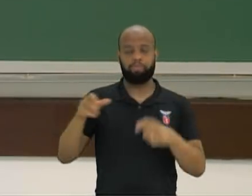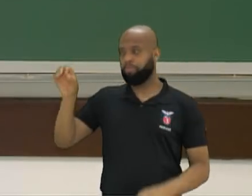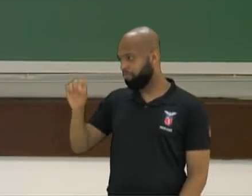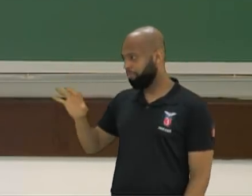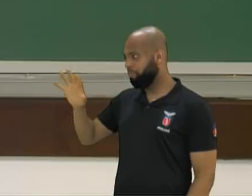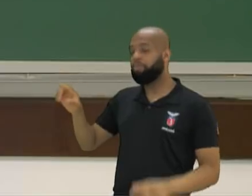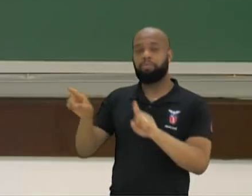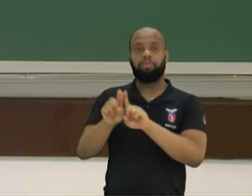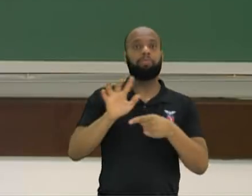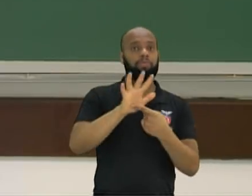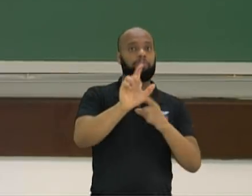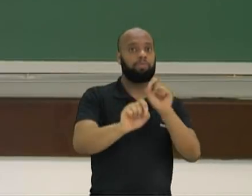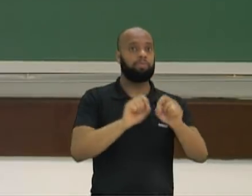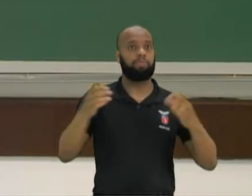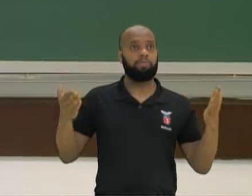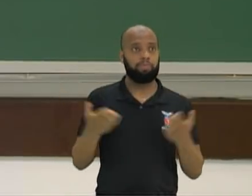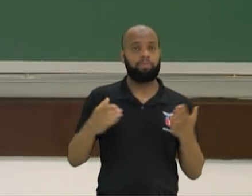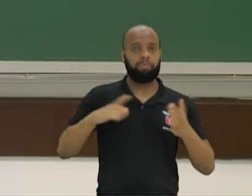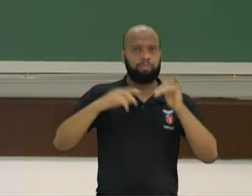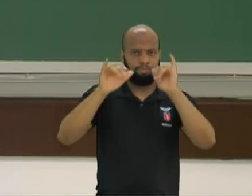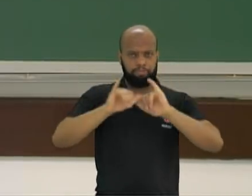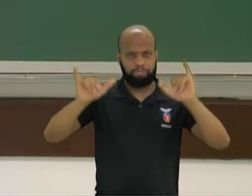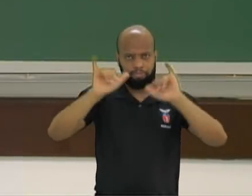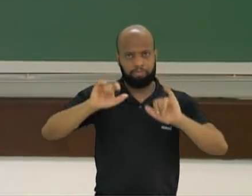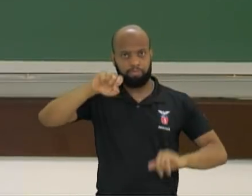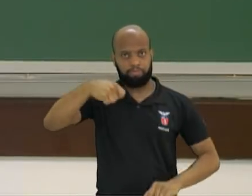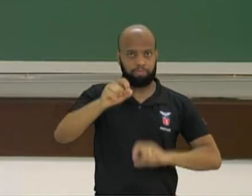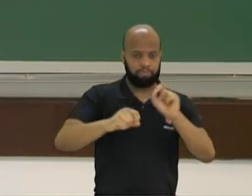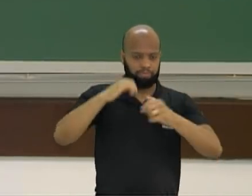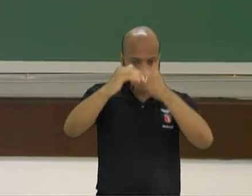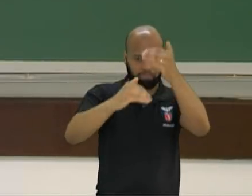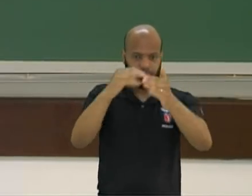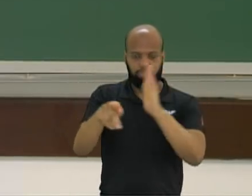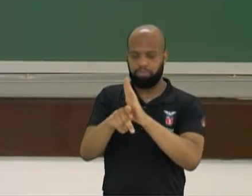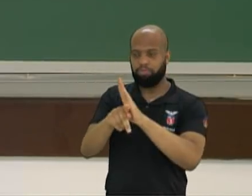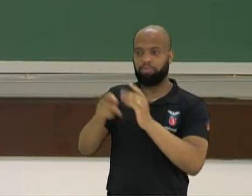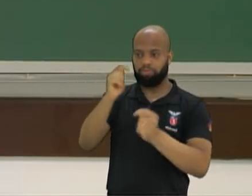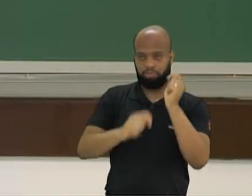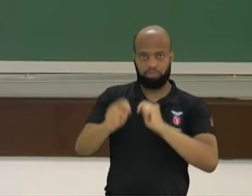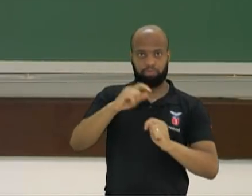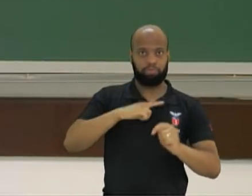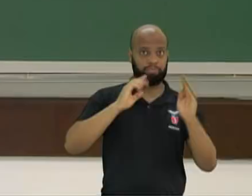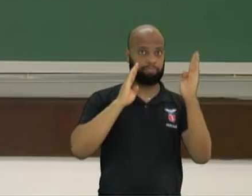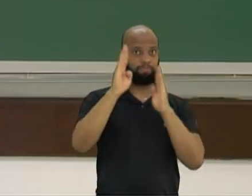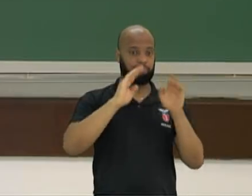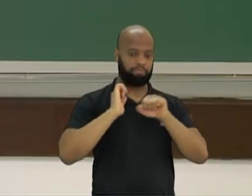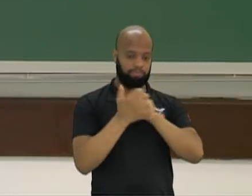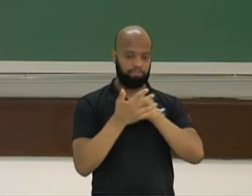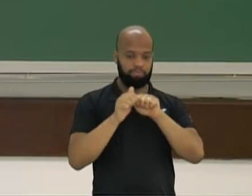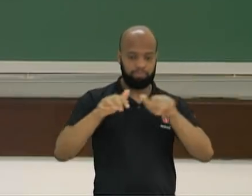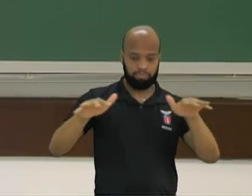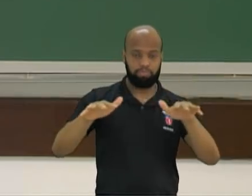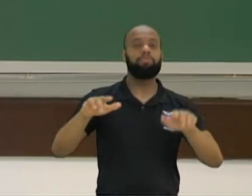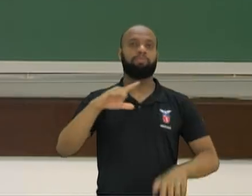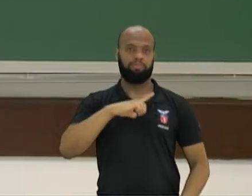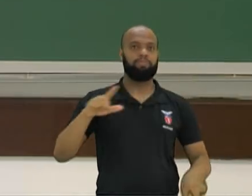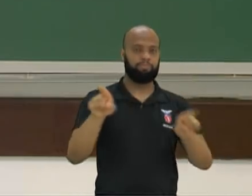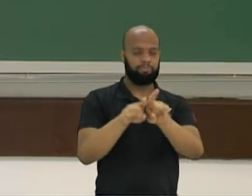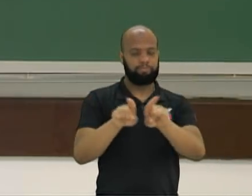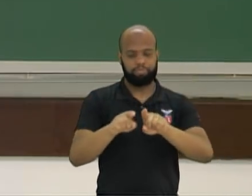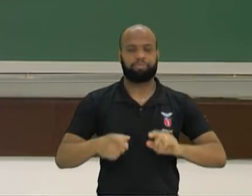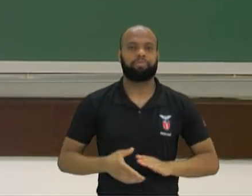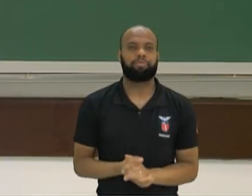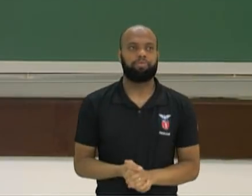eu trouxe para vocês nessa aula notícias sobre o desenvolvimento econômico durante a pandemia do coronavírus,